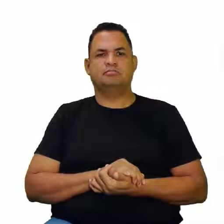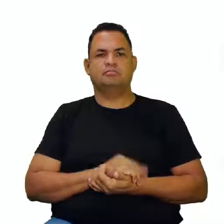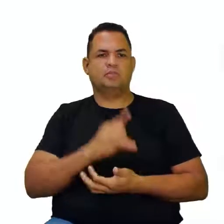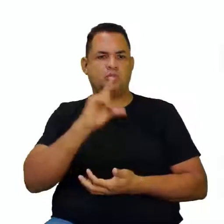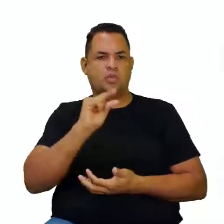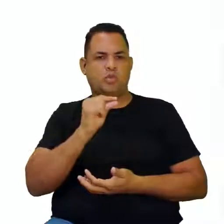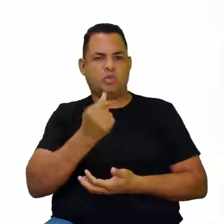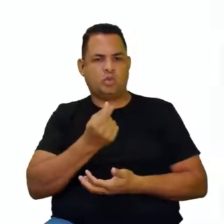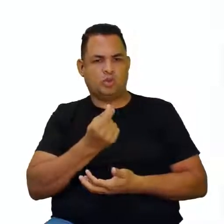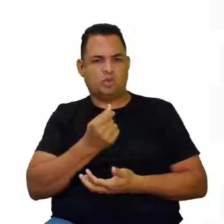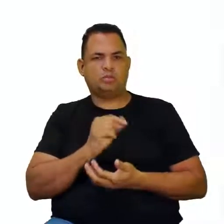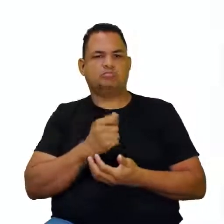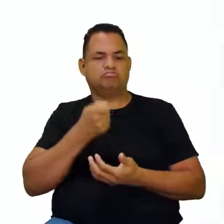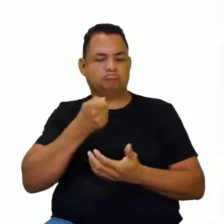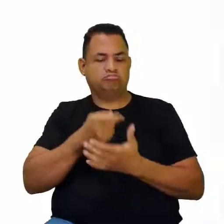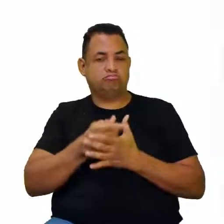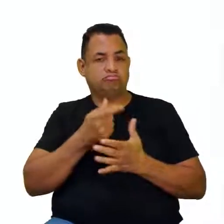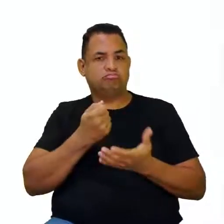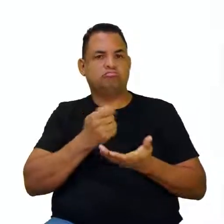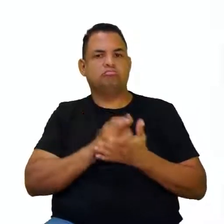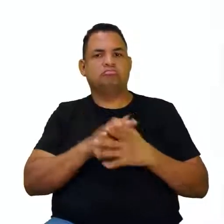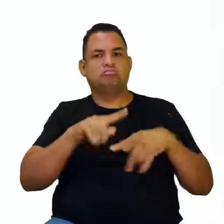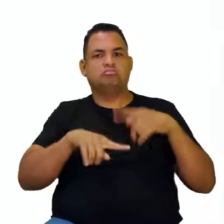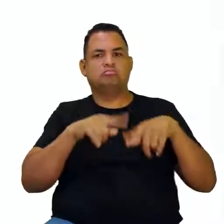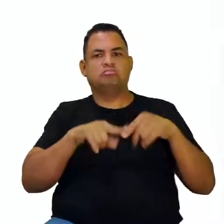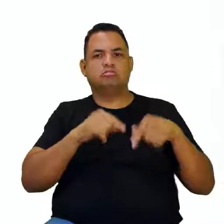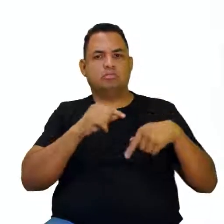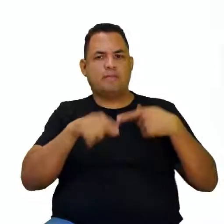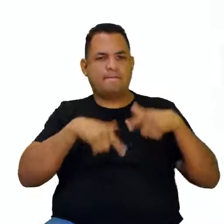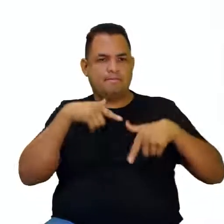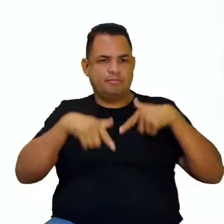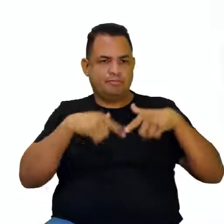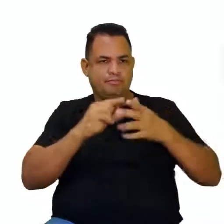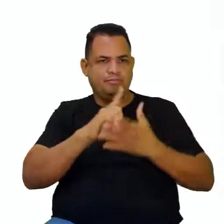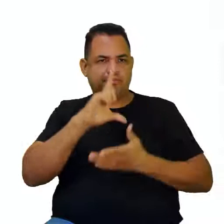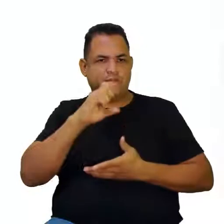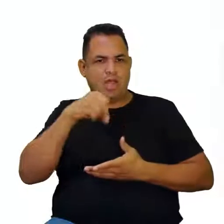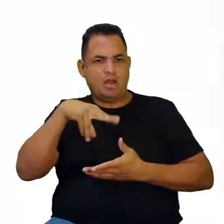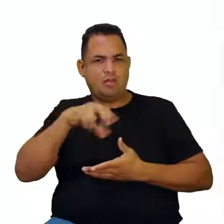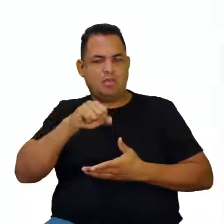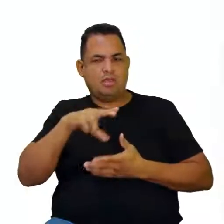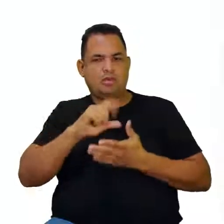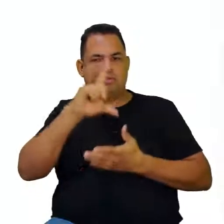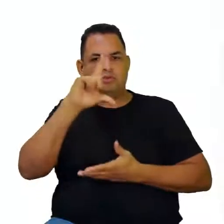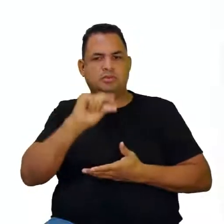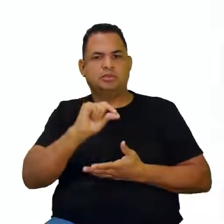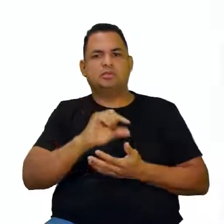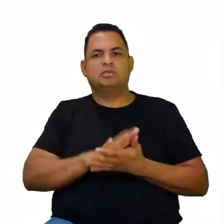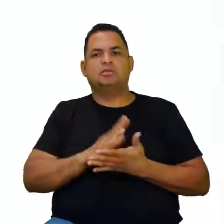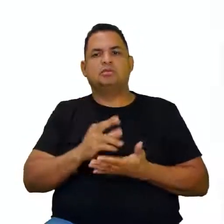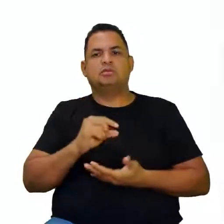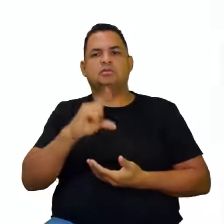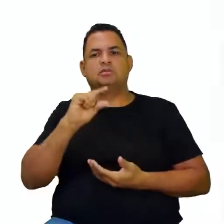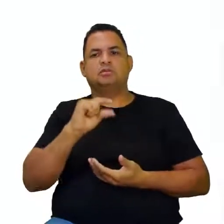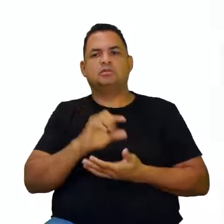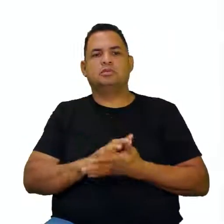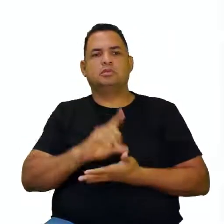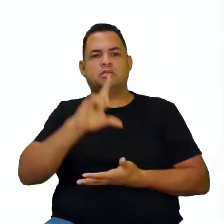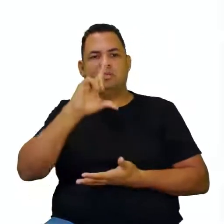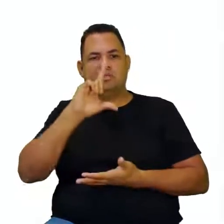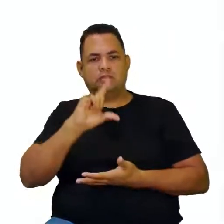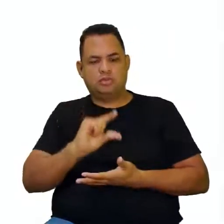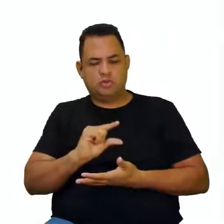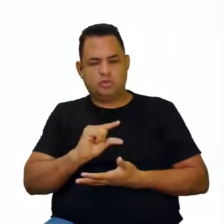custo com a compra de matéria-prima para a produção de embalagens de alumínio é reduzido, uma vez que esse custo ele vai ser o